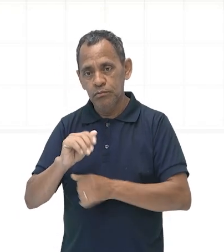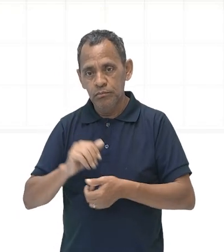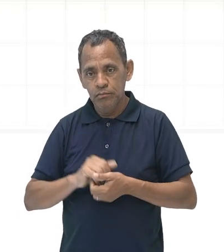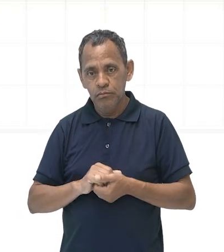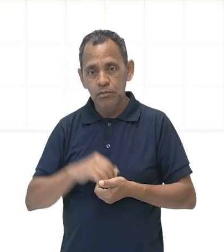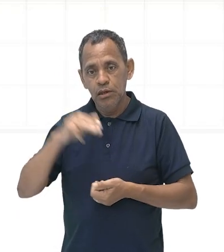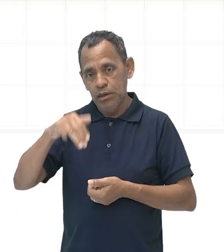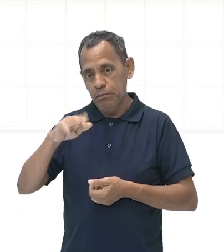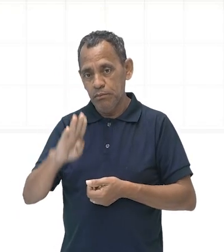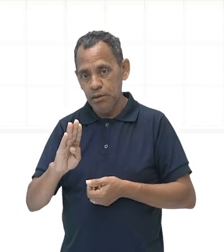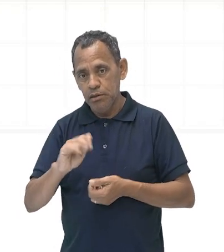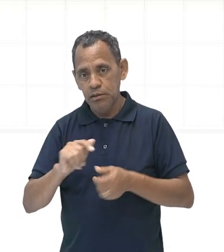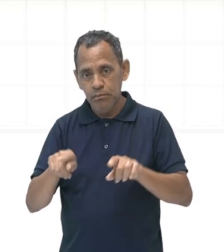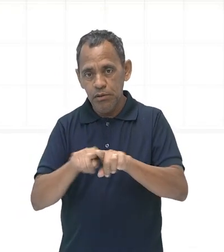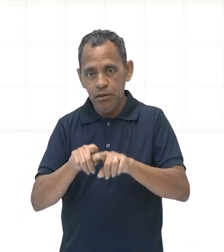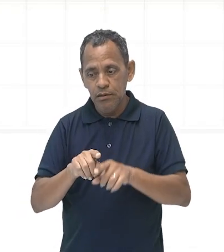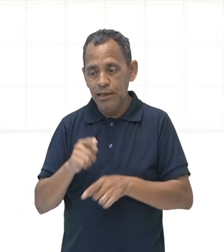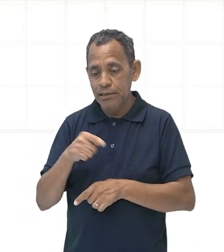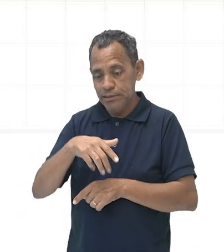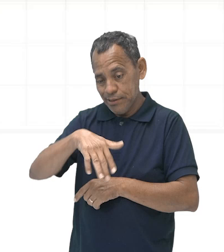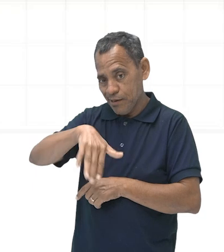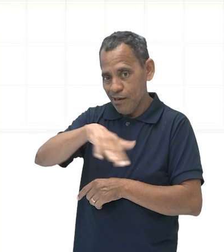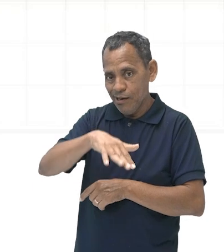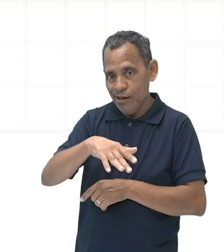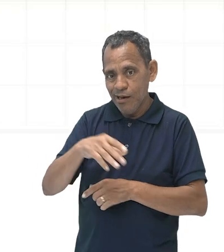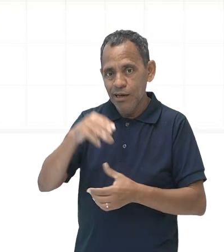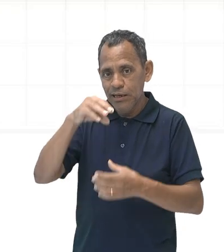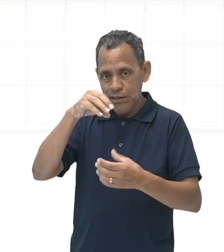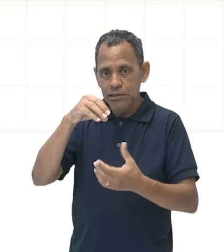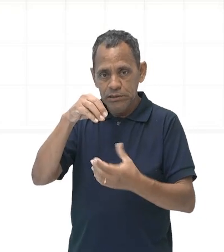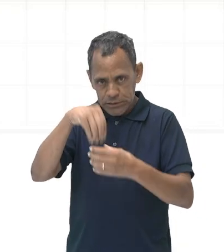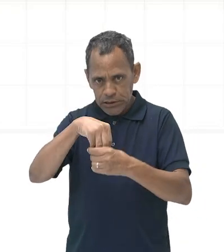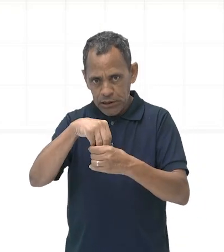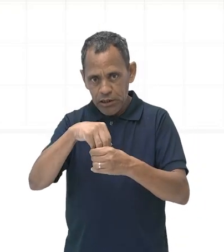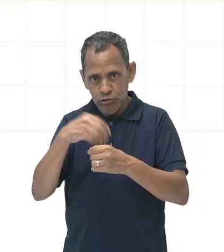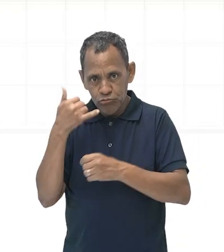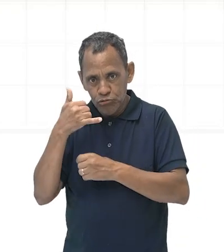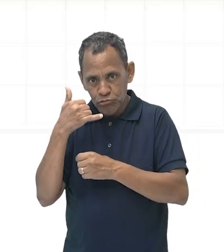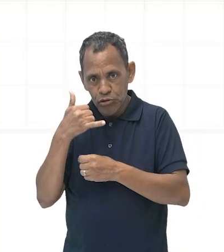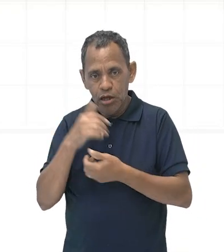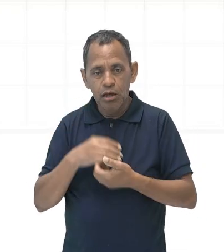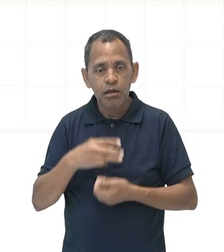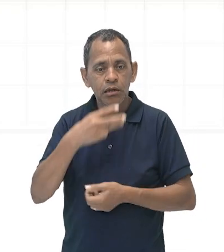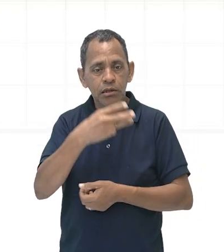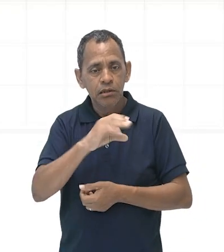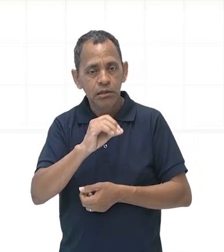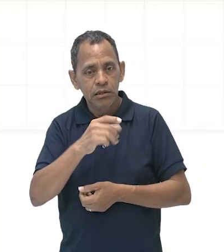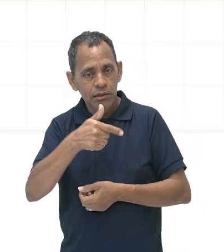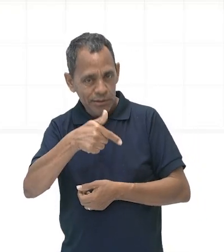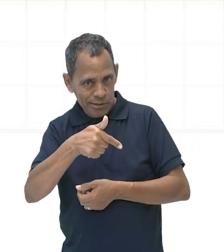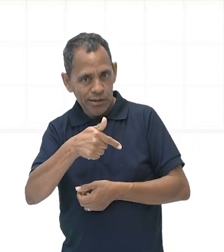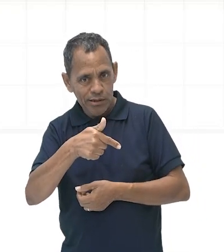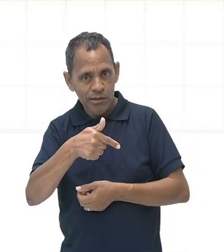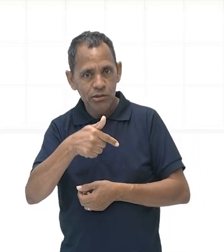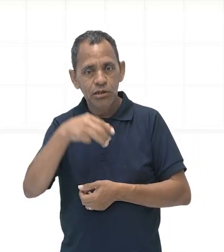esse espaço aqui de dentro agora, né? Eu já sei que esse espaço agora é de 307 megabytes.